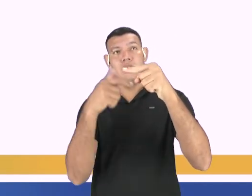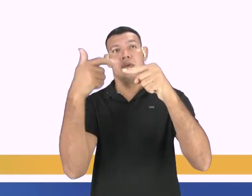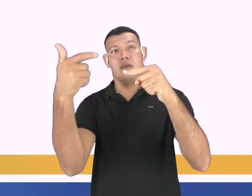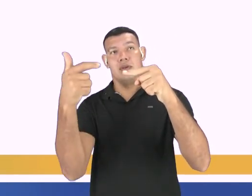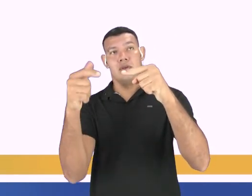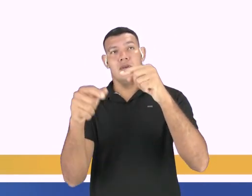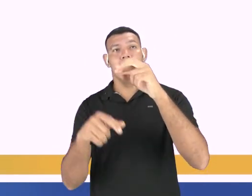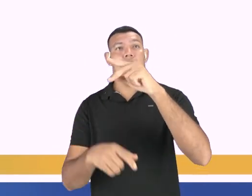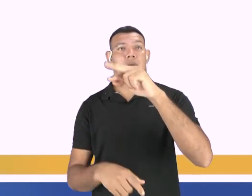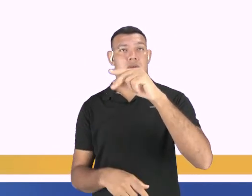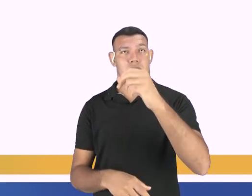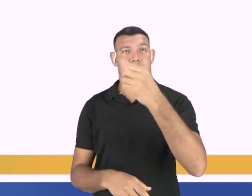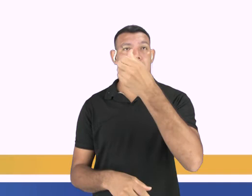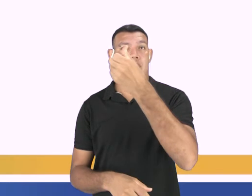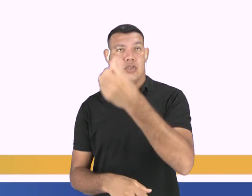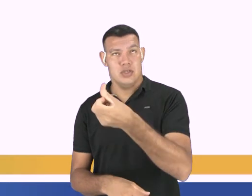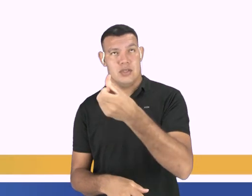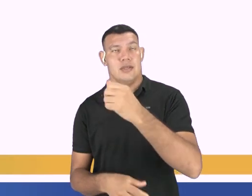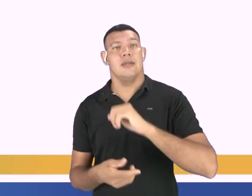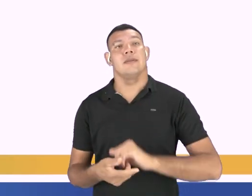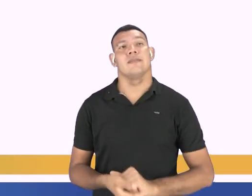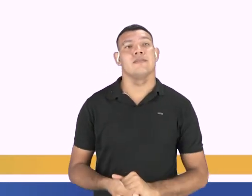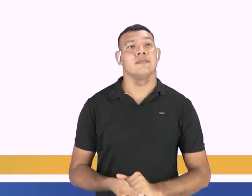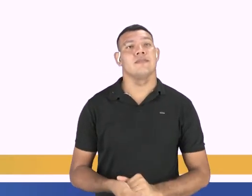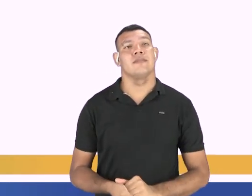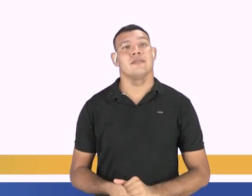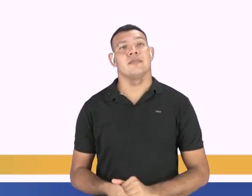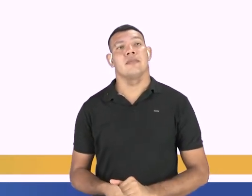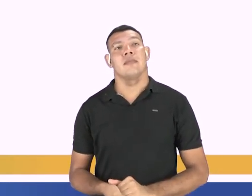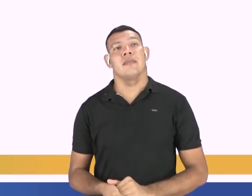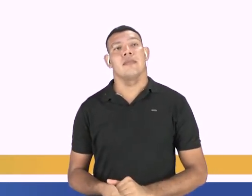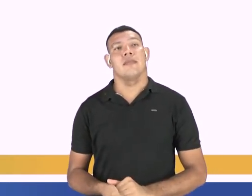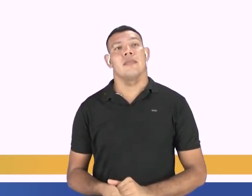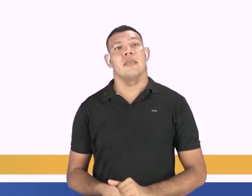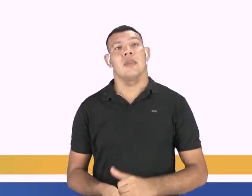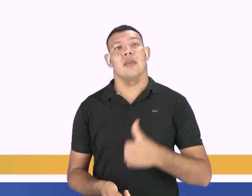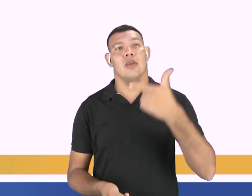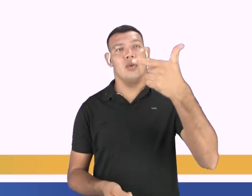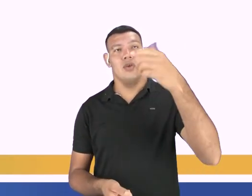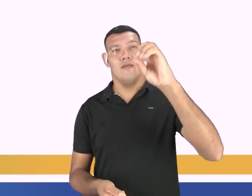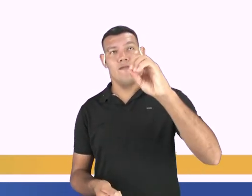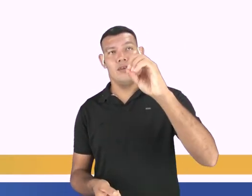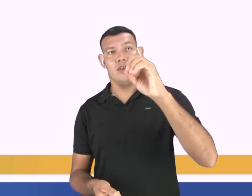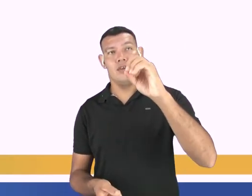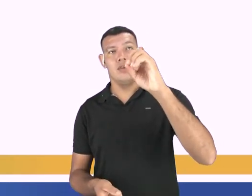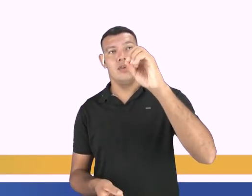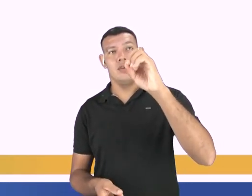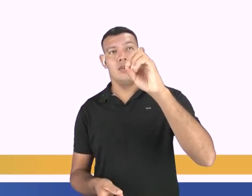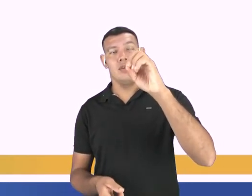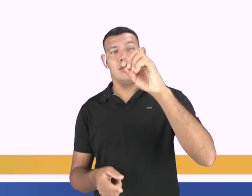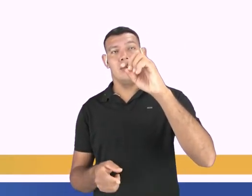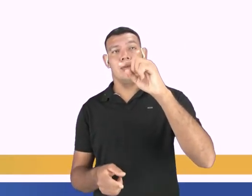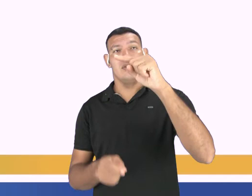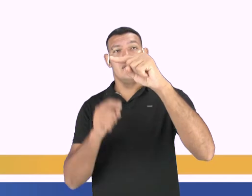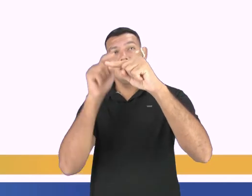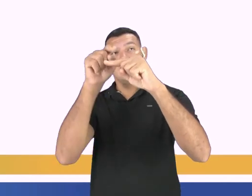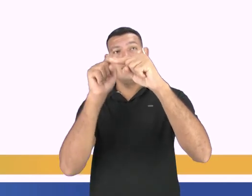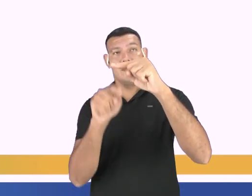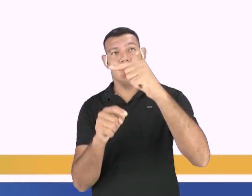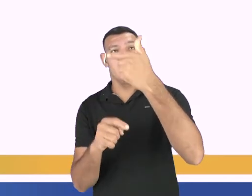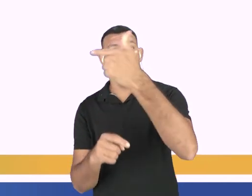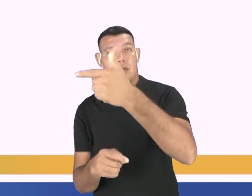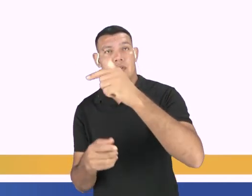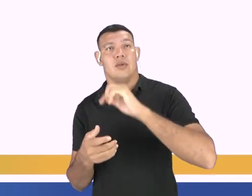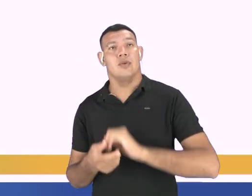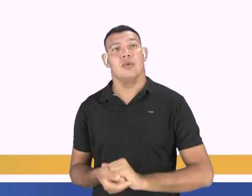pelo número 2, temos 6 dividido para 2 é 3, 15 apenas repetimos e 10 dividido para 2 é 5.